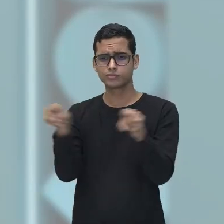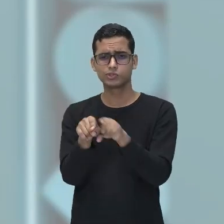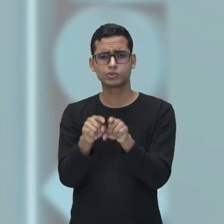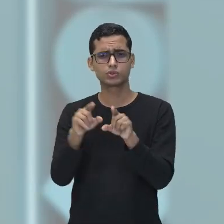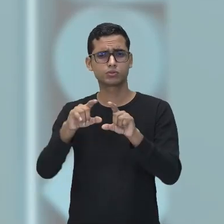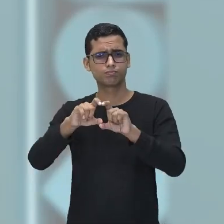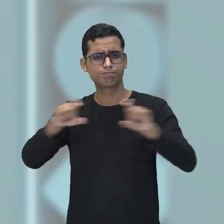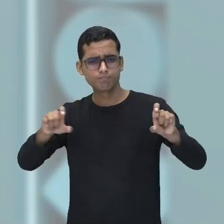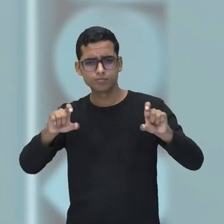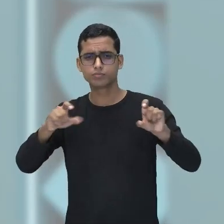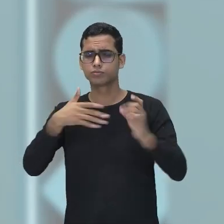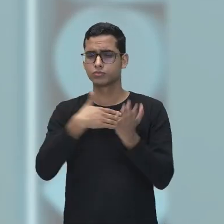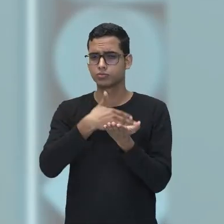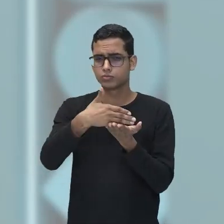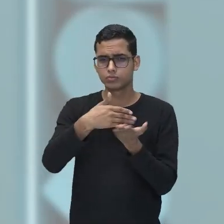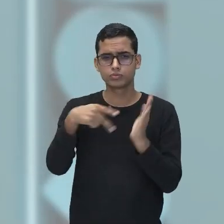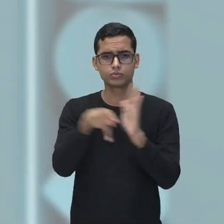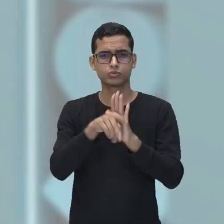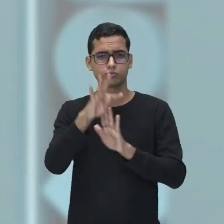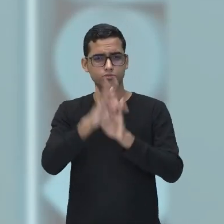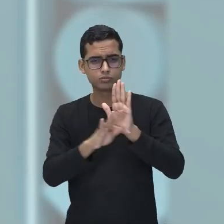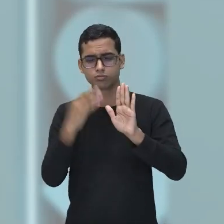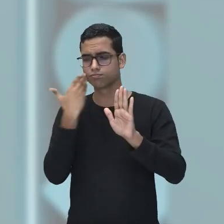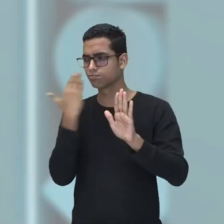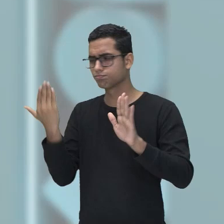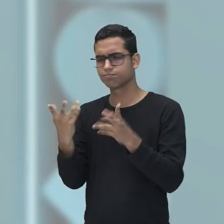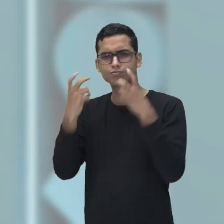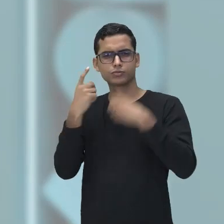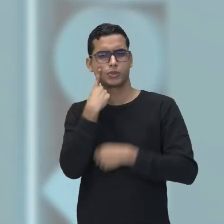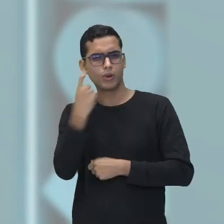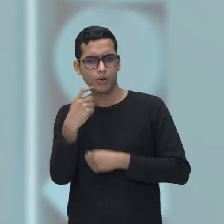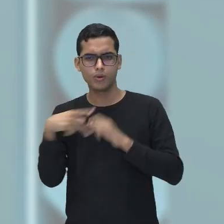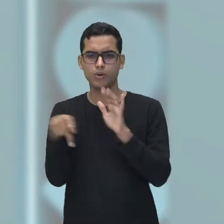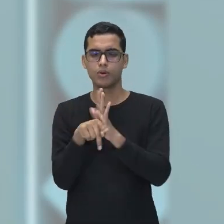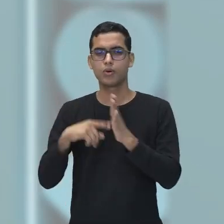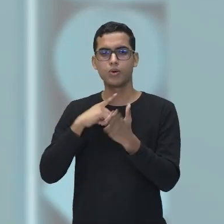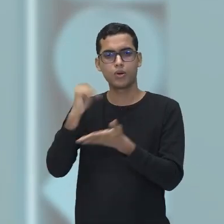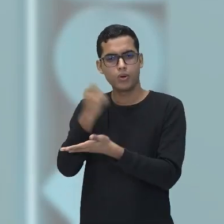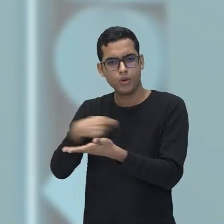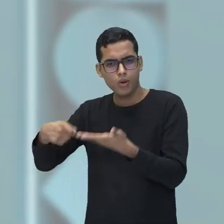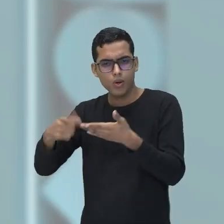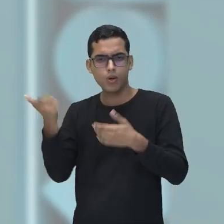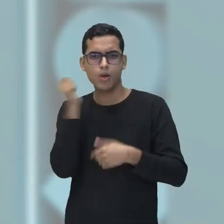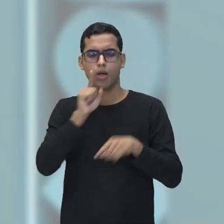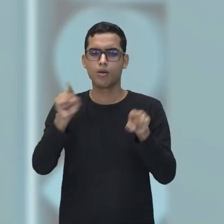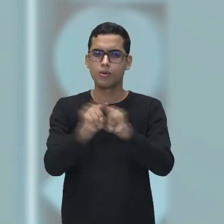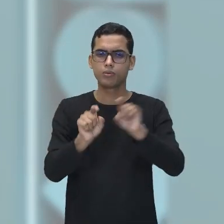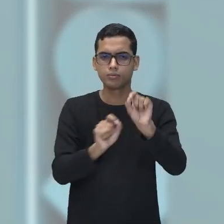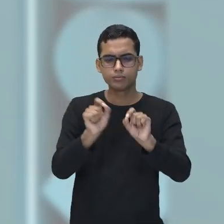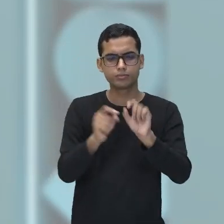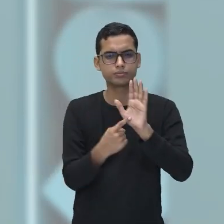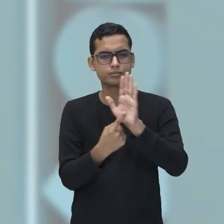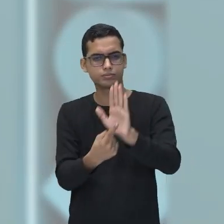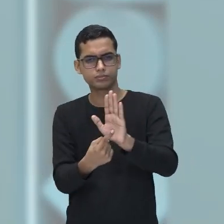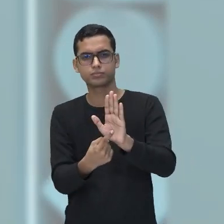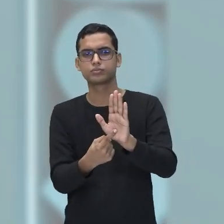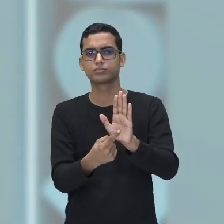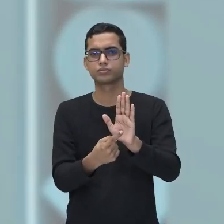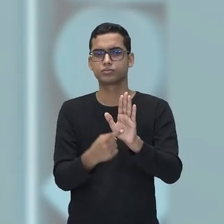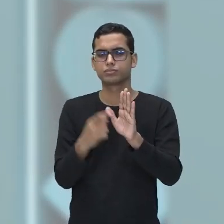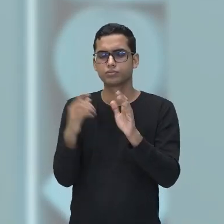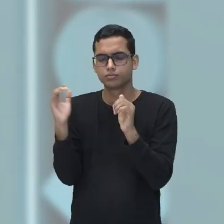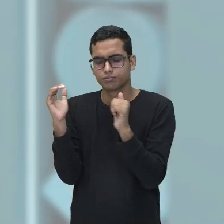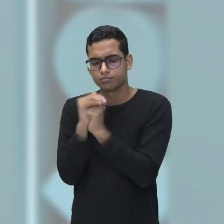deste conto, e percebam que interessante a forma dessa escritora costurar uma oração com um